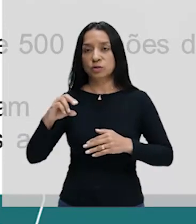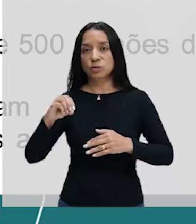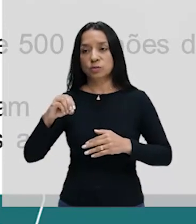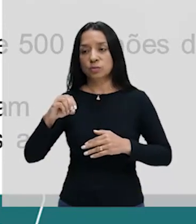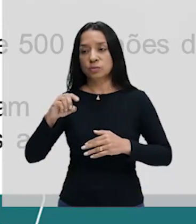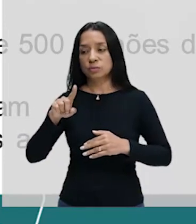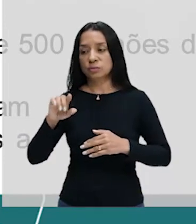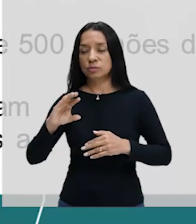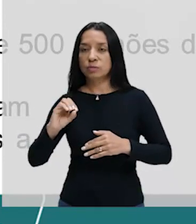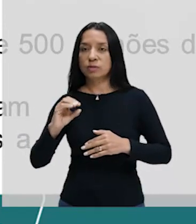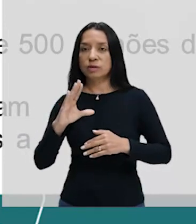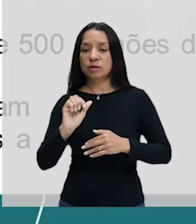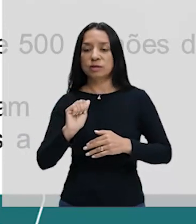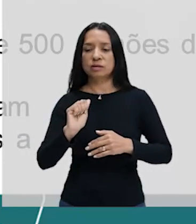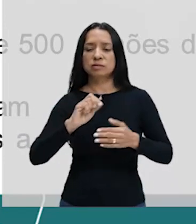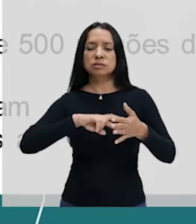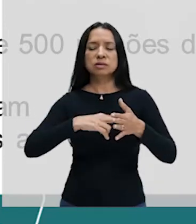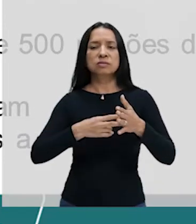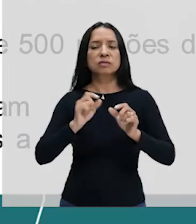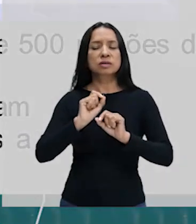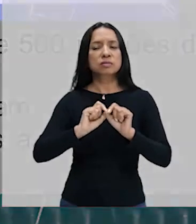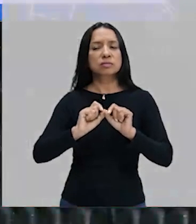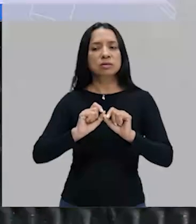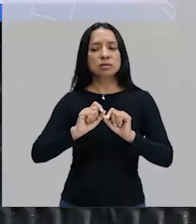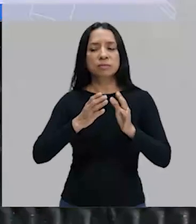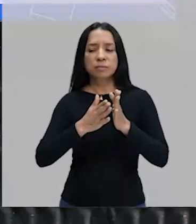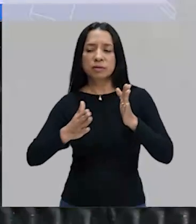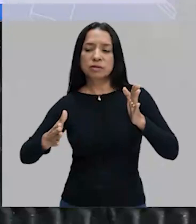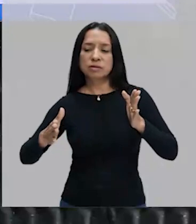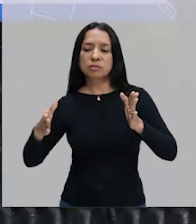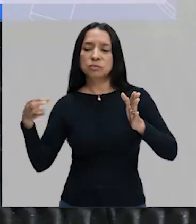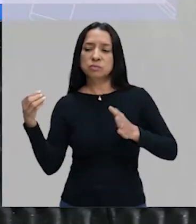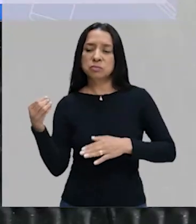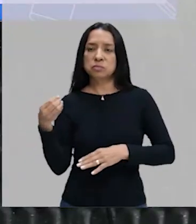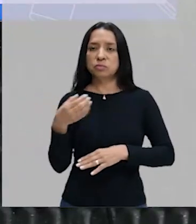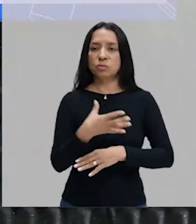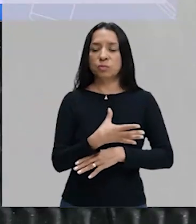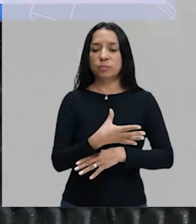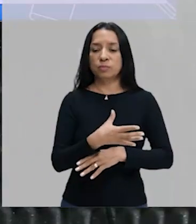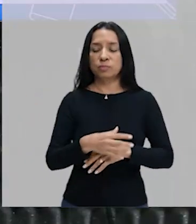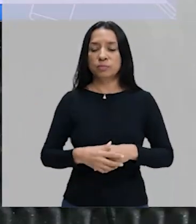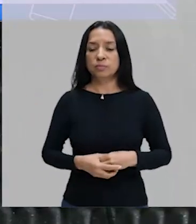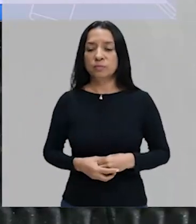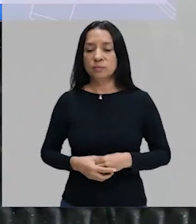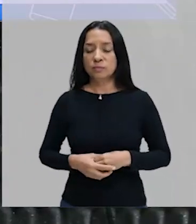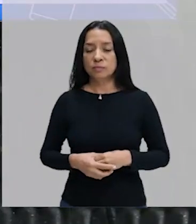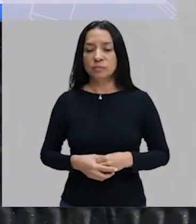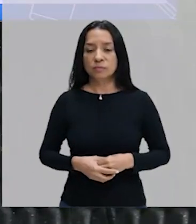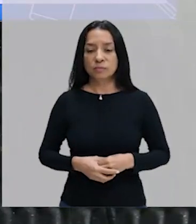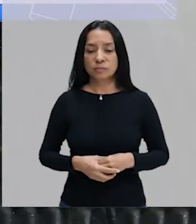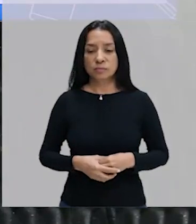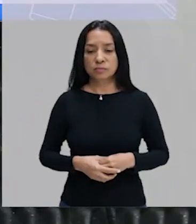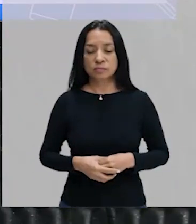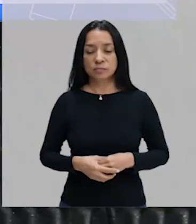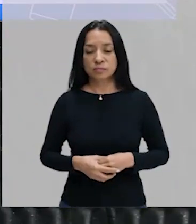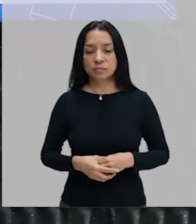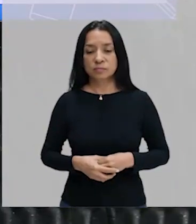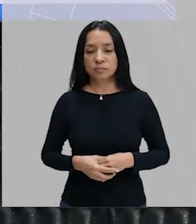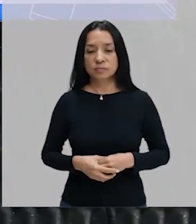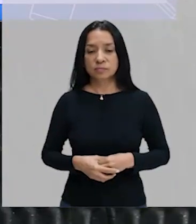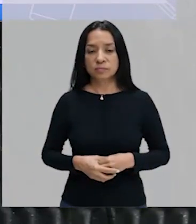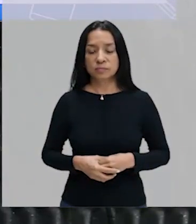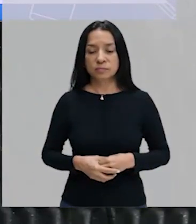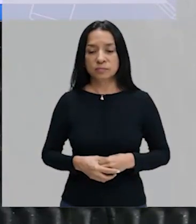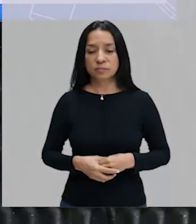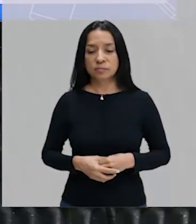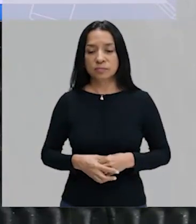significa era recente, tá? É uma palavra que significa era recente. Vamos aqui, só